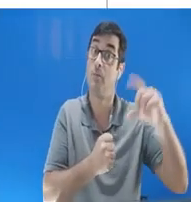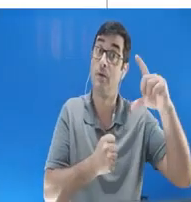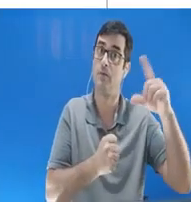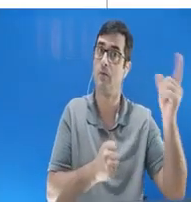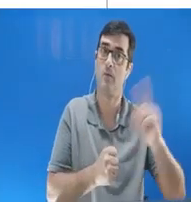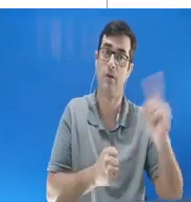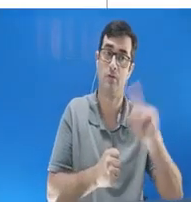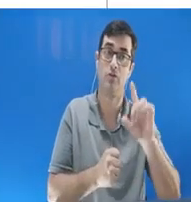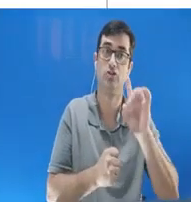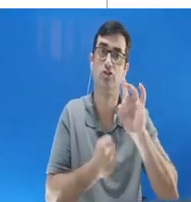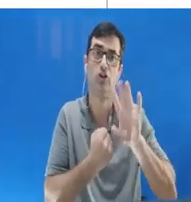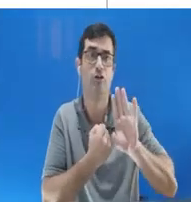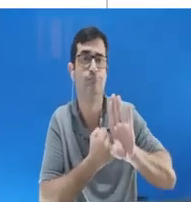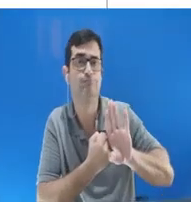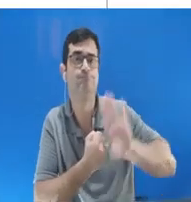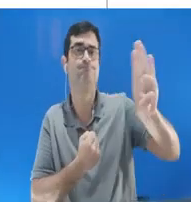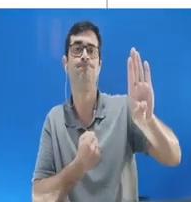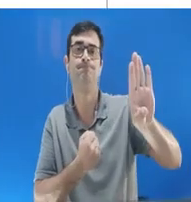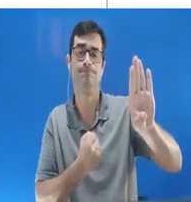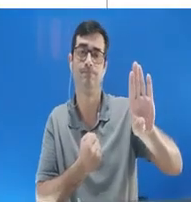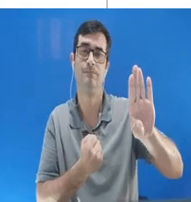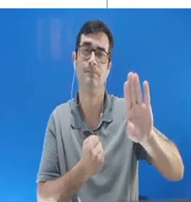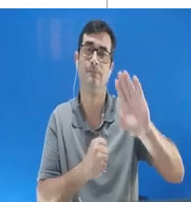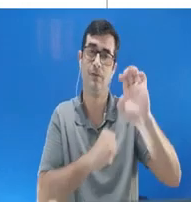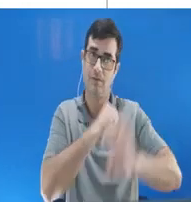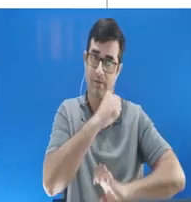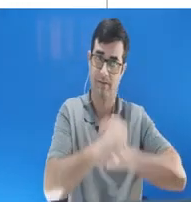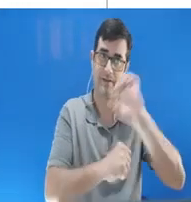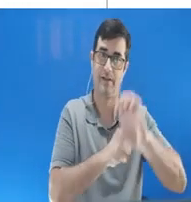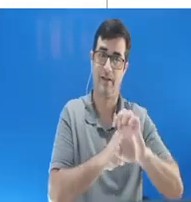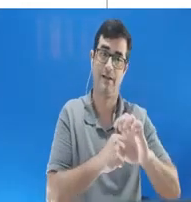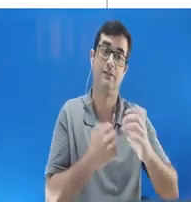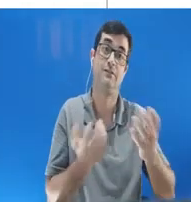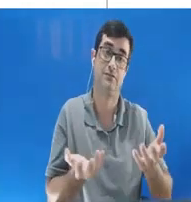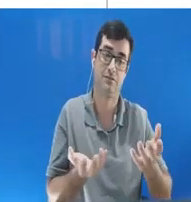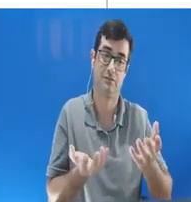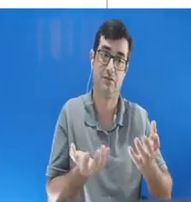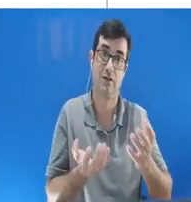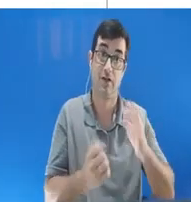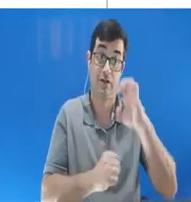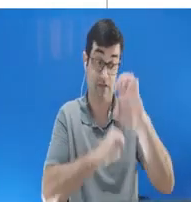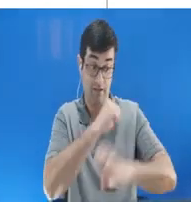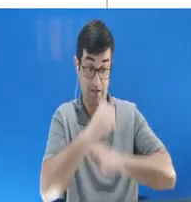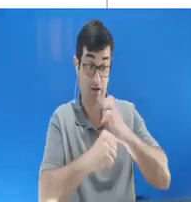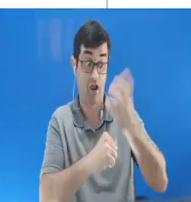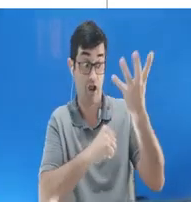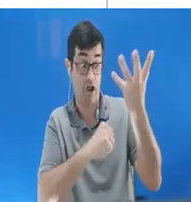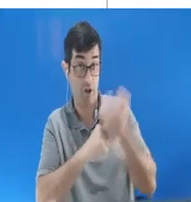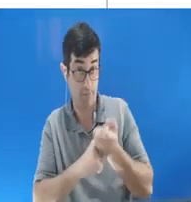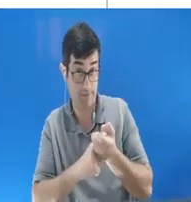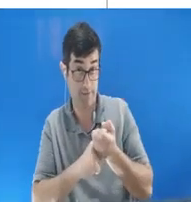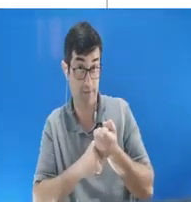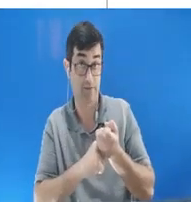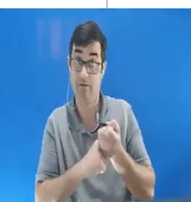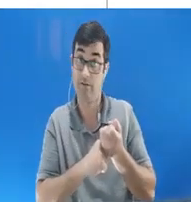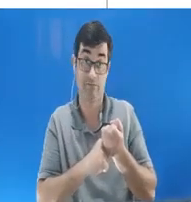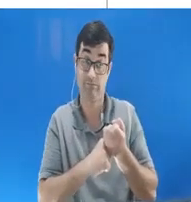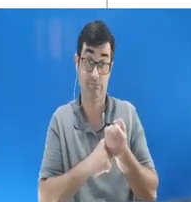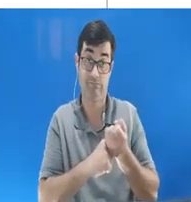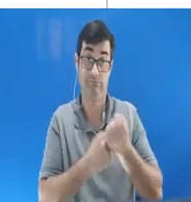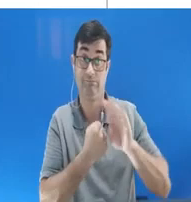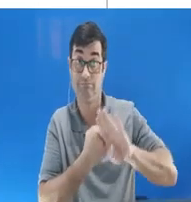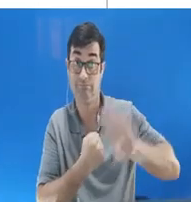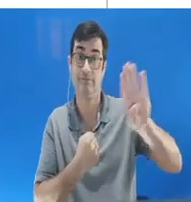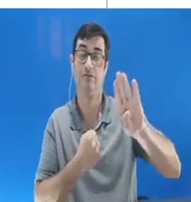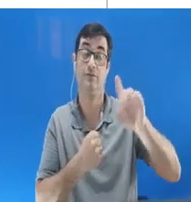só aumentou a repulsão desses elétrons. Então, eu não aumentei a carga nuclear. Então, o que